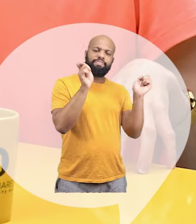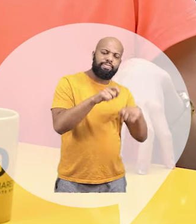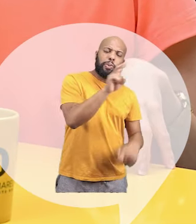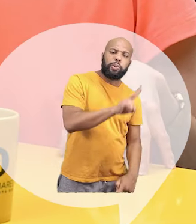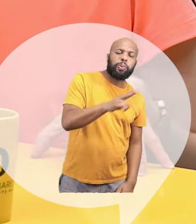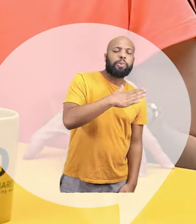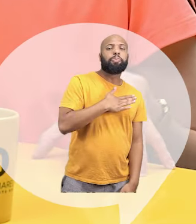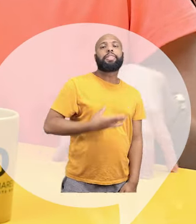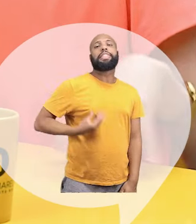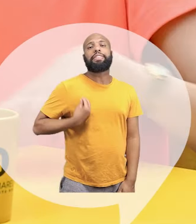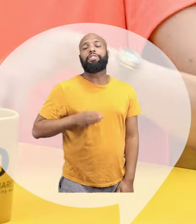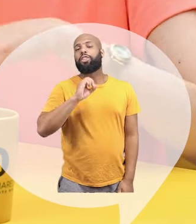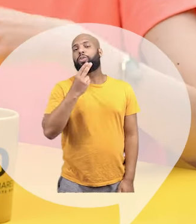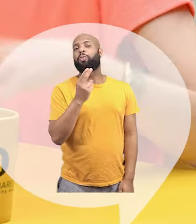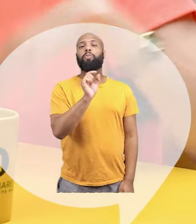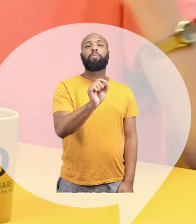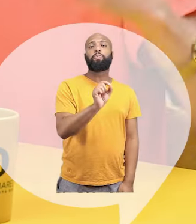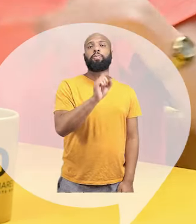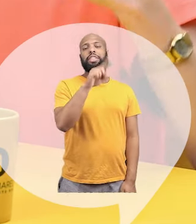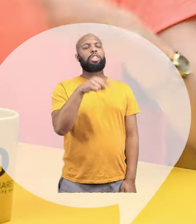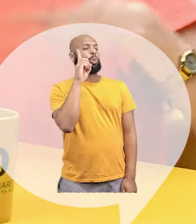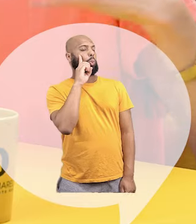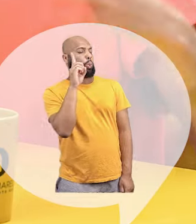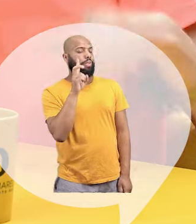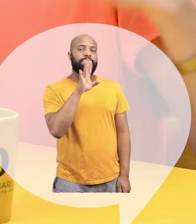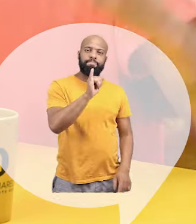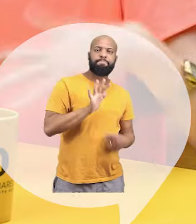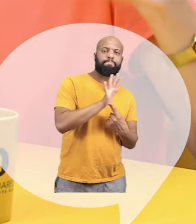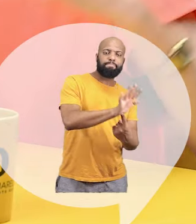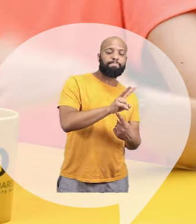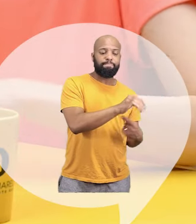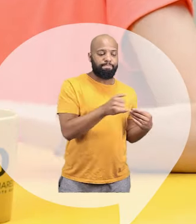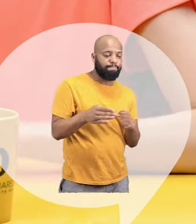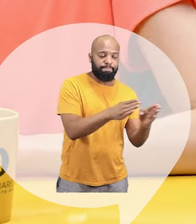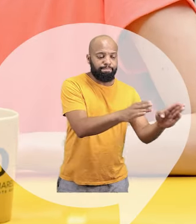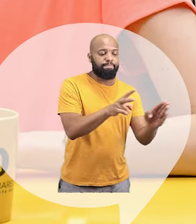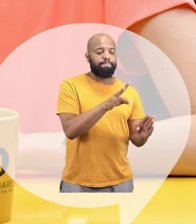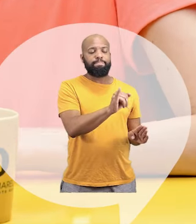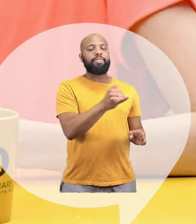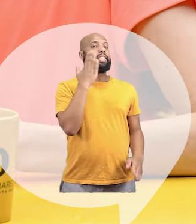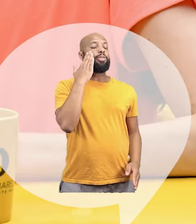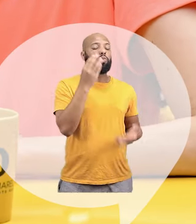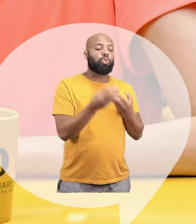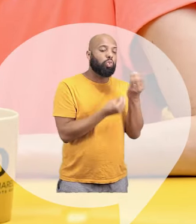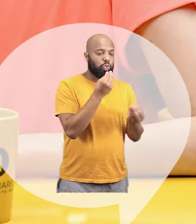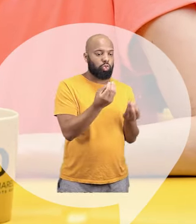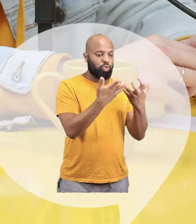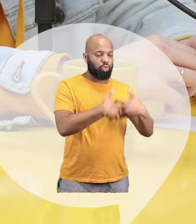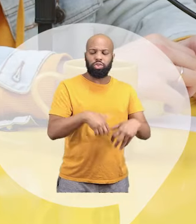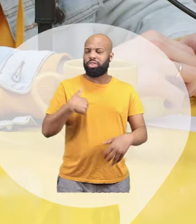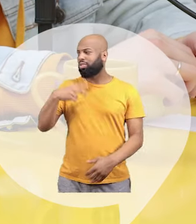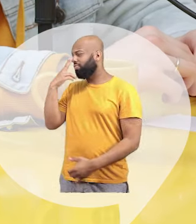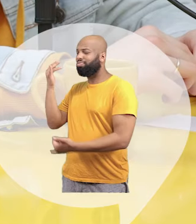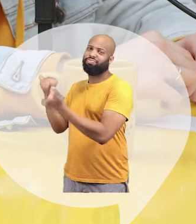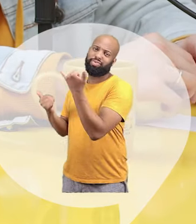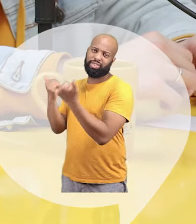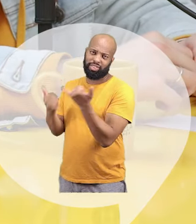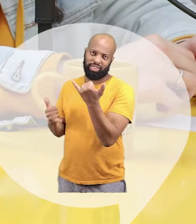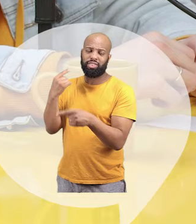serve para minha vida ou às vezes tipo é o dia a dia mesmo que vai te dar cancha para saber lidar com as